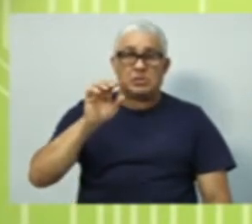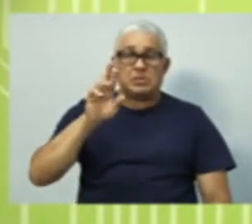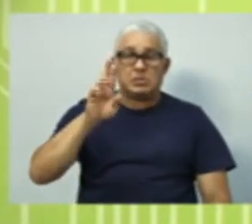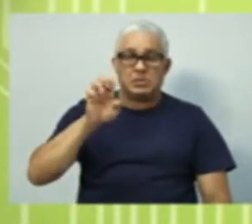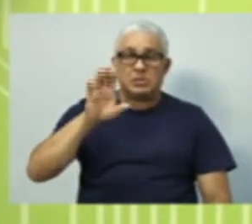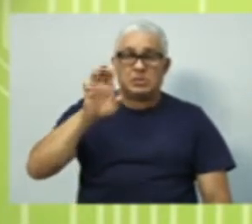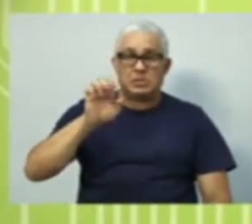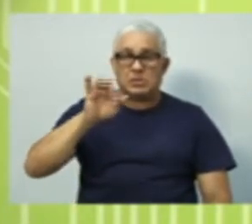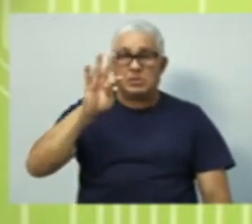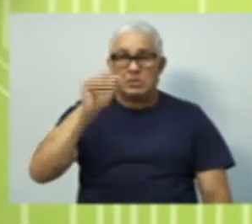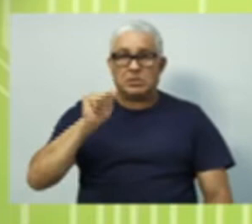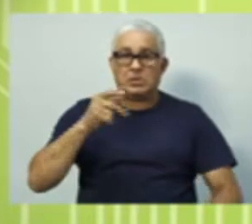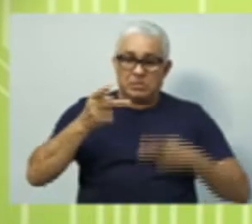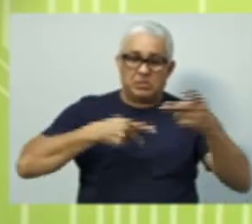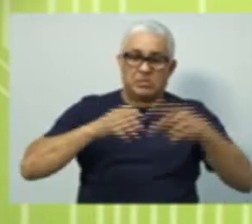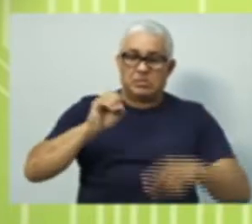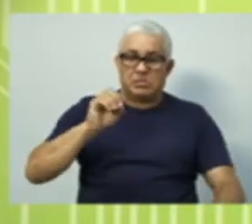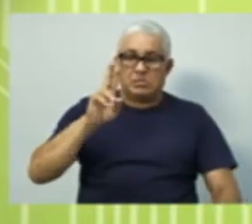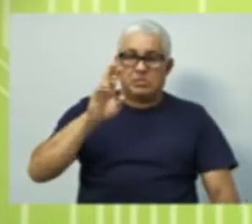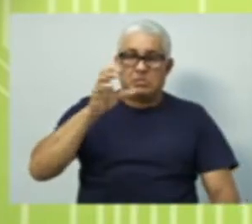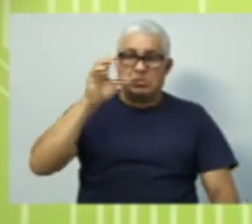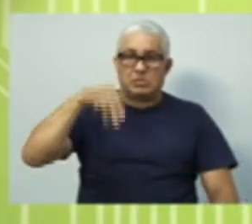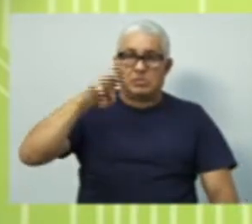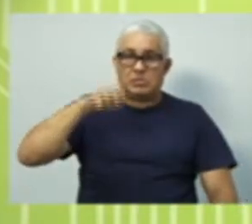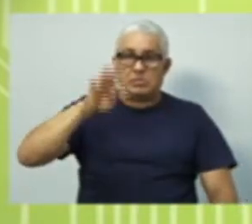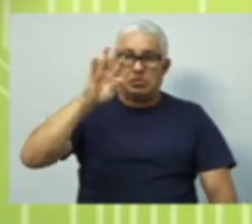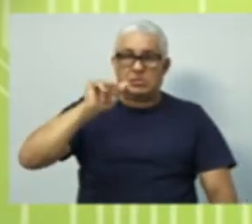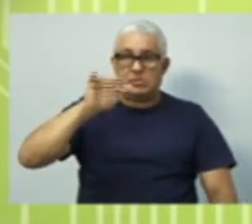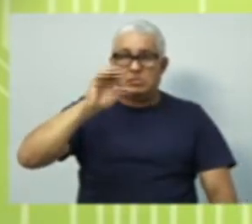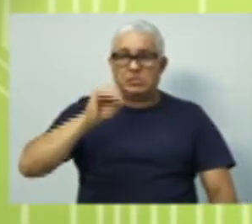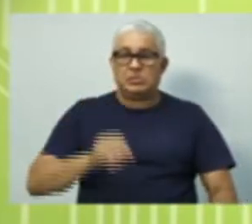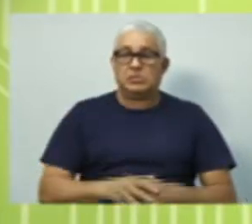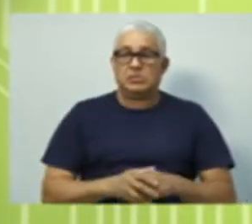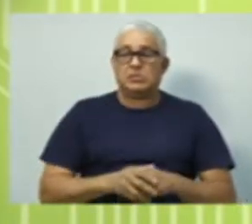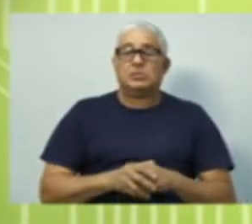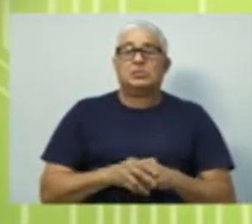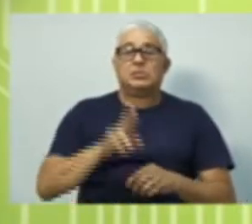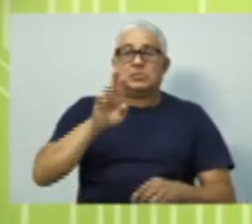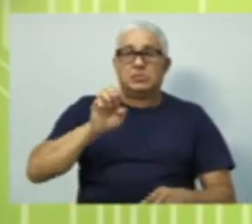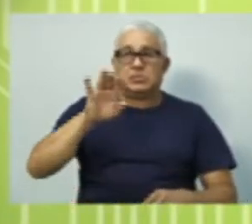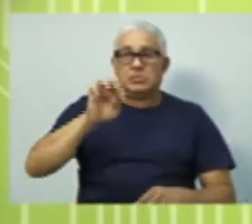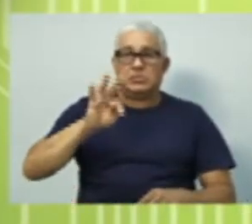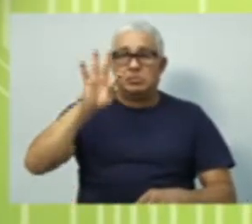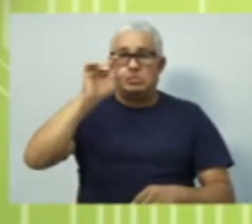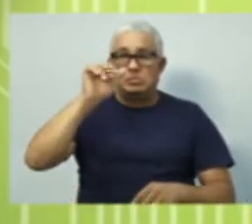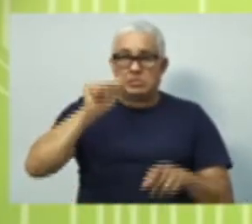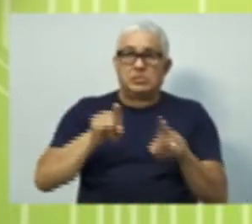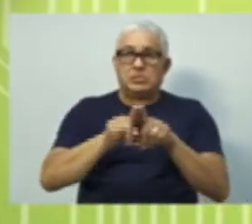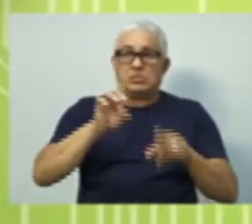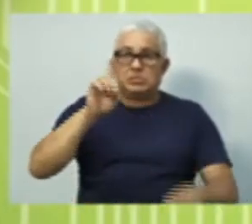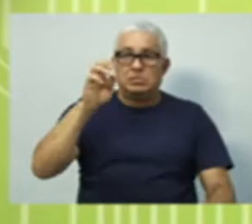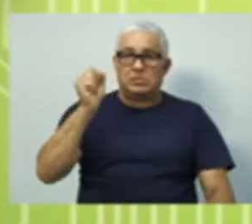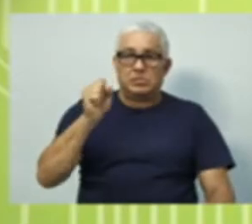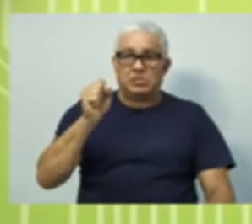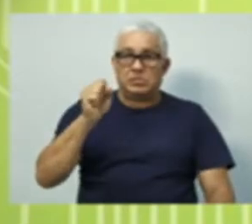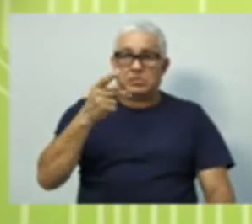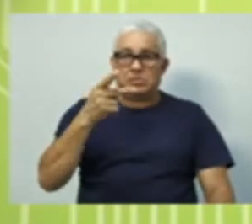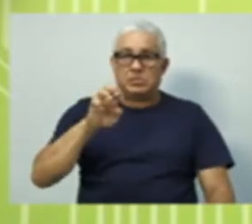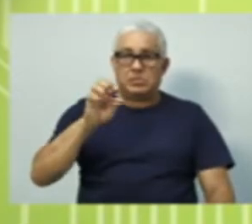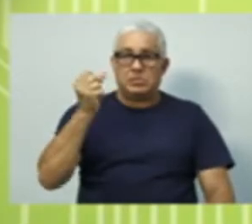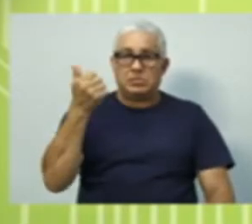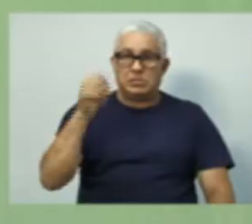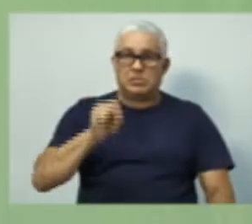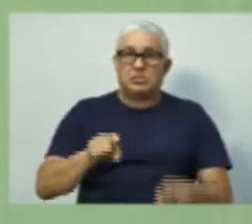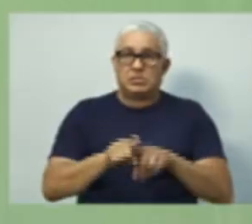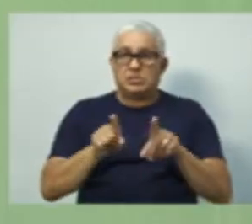para cada item, para cada fator da empresa, eu tenho um orçamento. Então, orçamento, não entenda